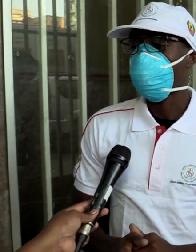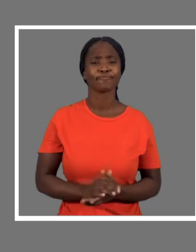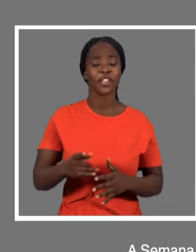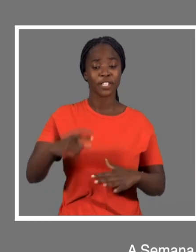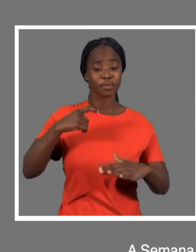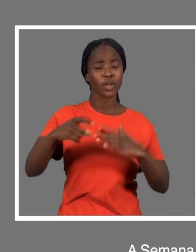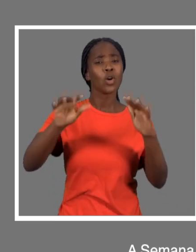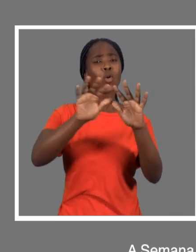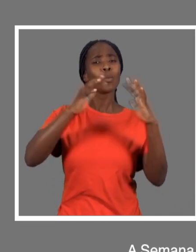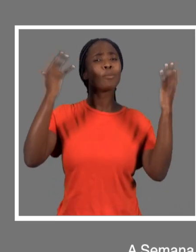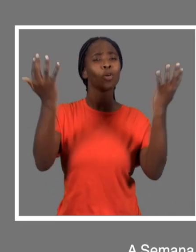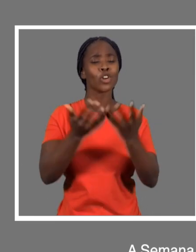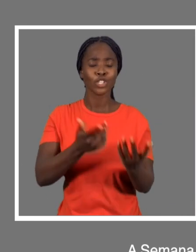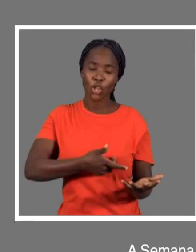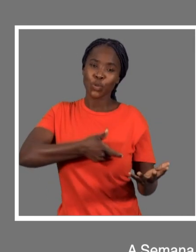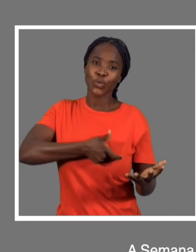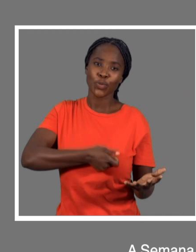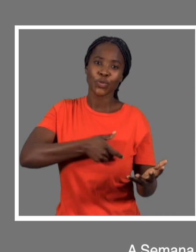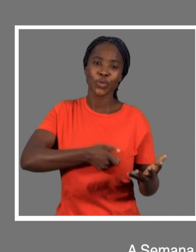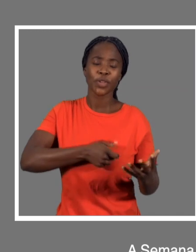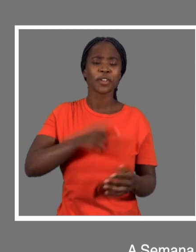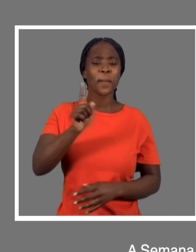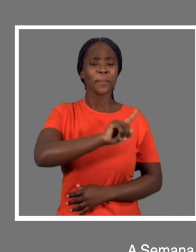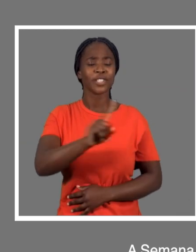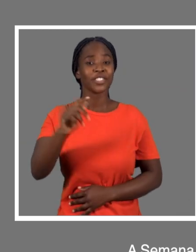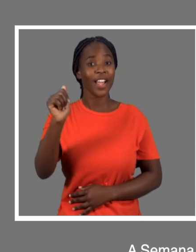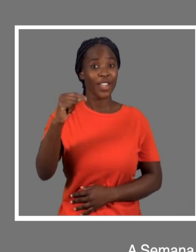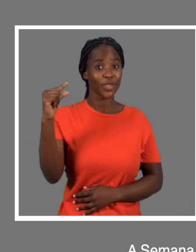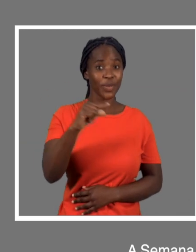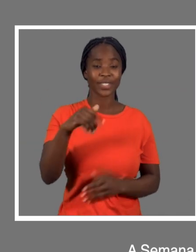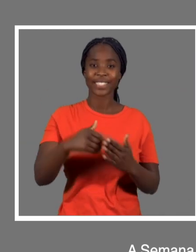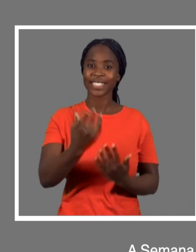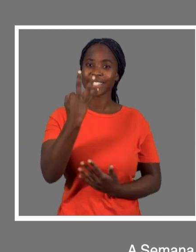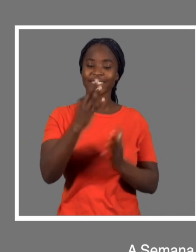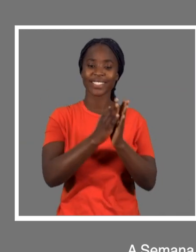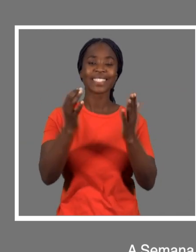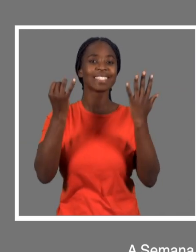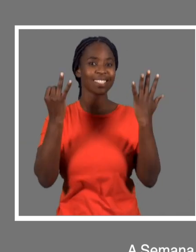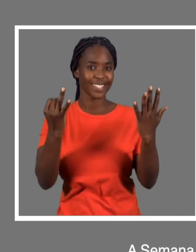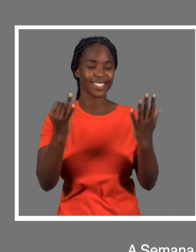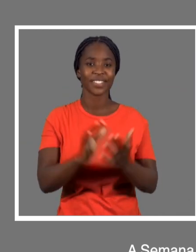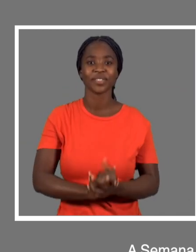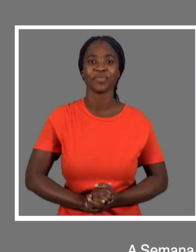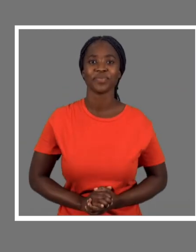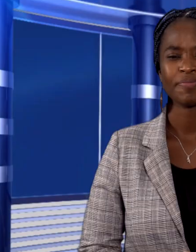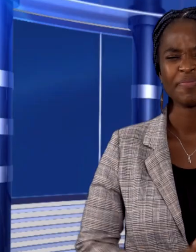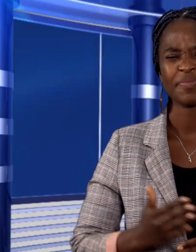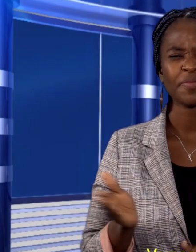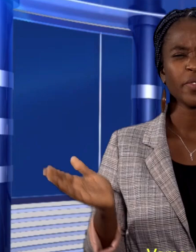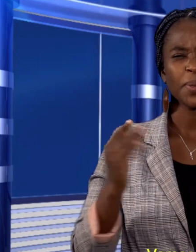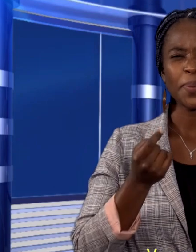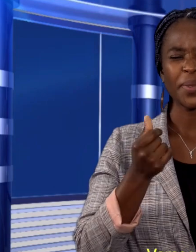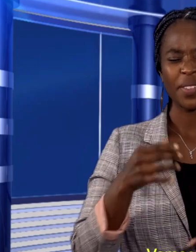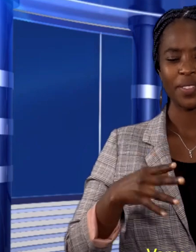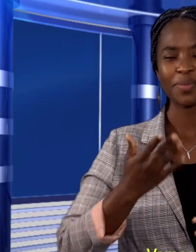a semana mundial do aleitamento materno celebrou-se de 3 a 7 de agosto corrente vamos